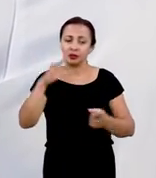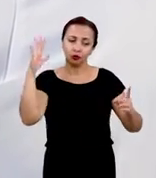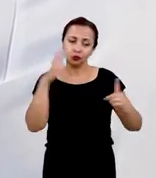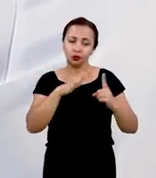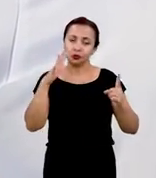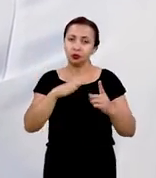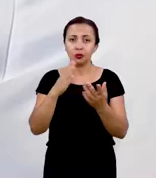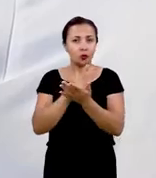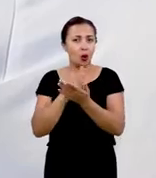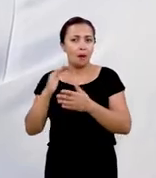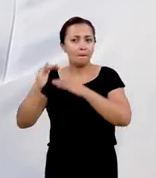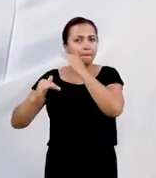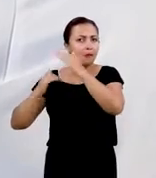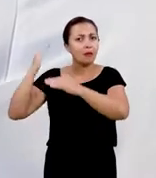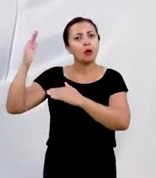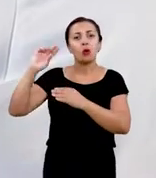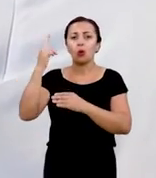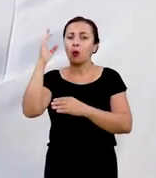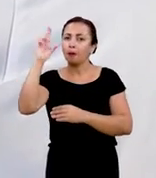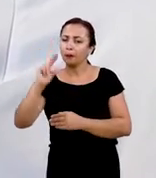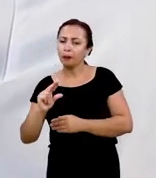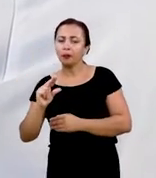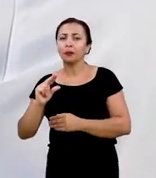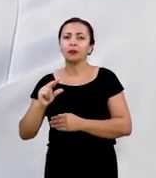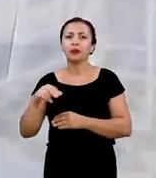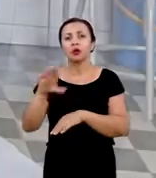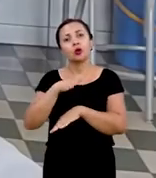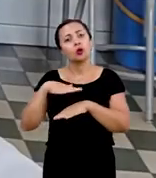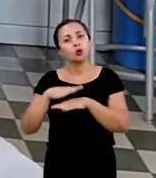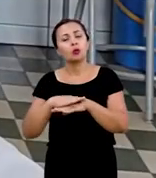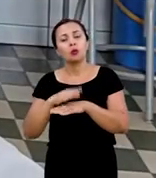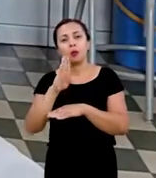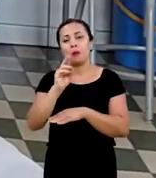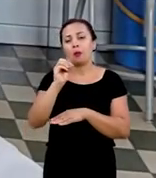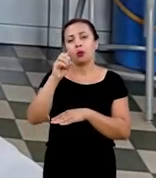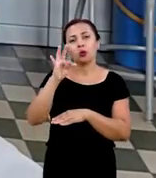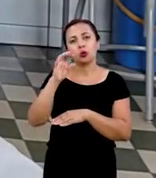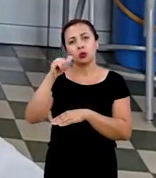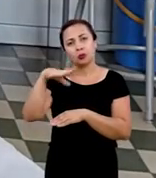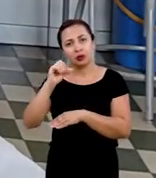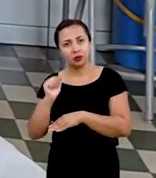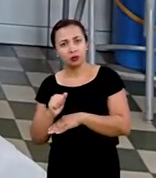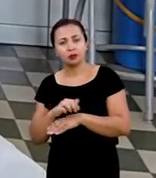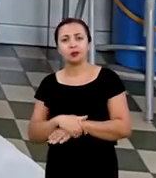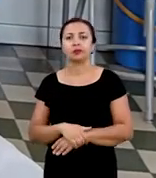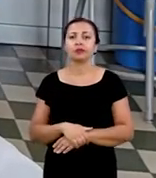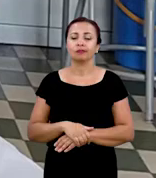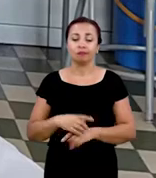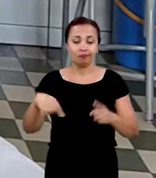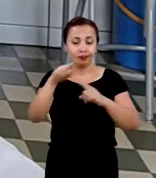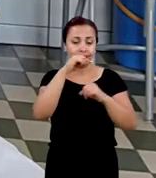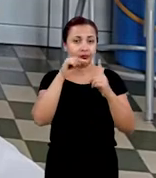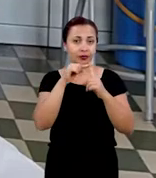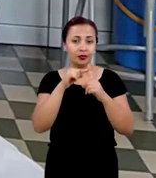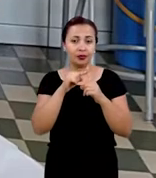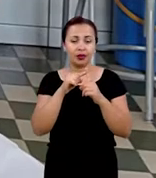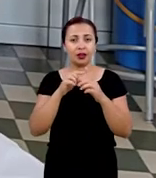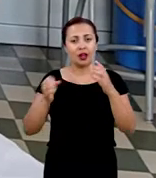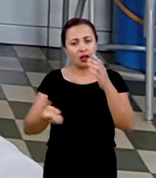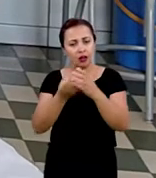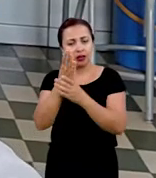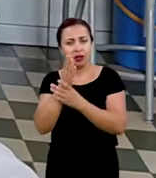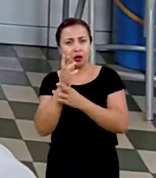isso influenciava em uma maior ou menor incidência do flebotomínio na região. Então, o objetivo é criar uma